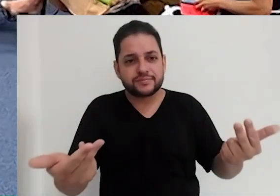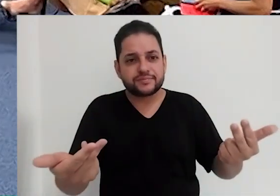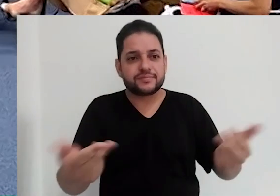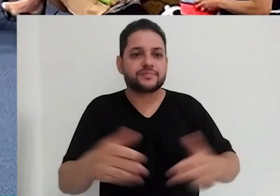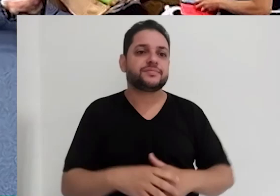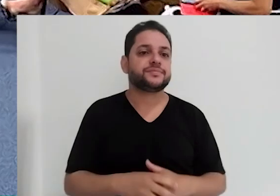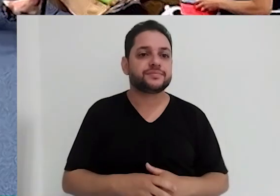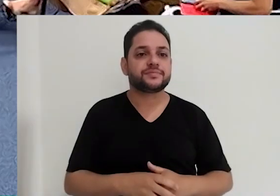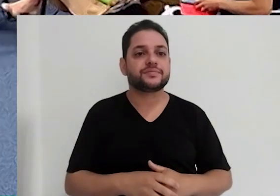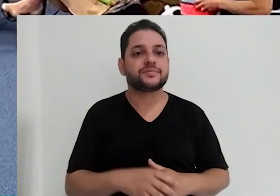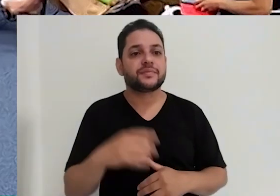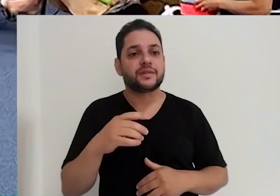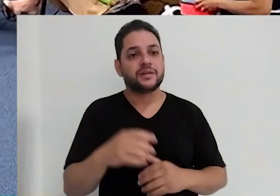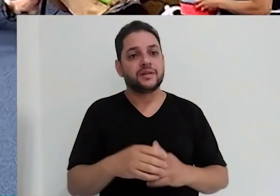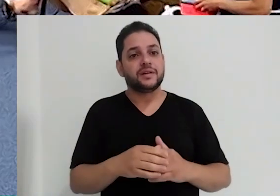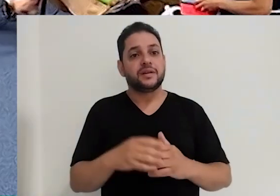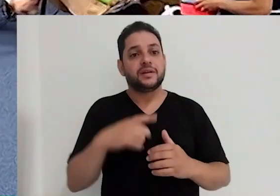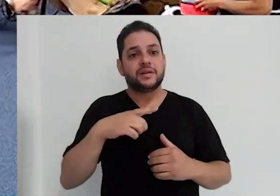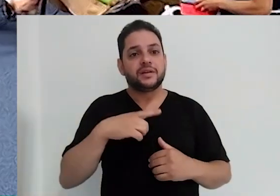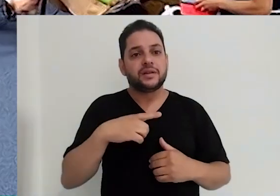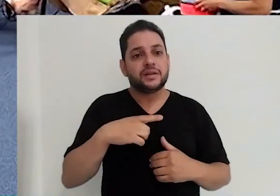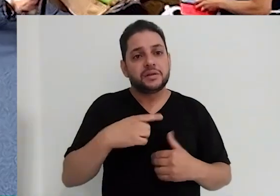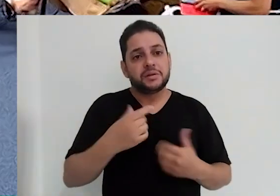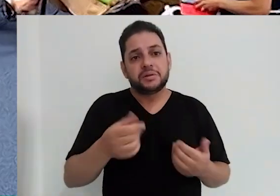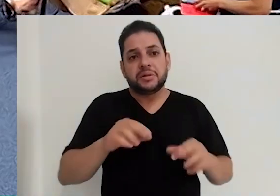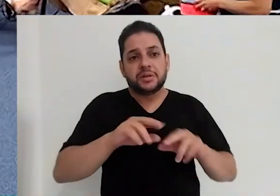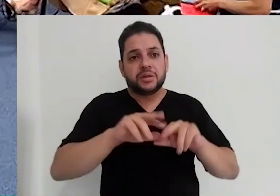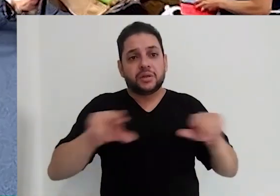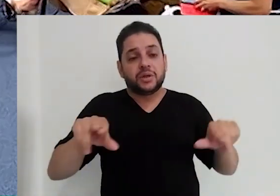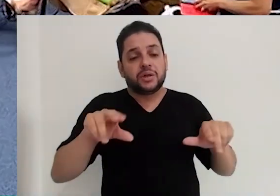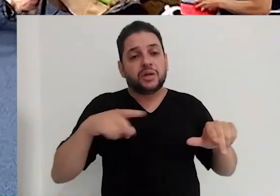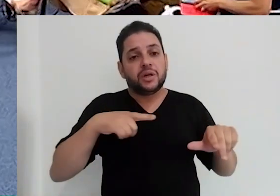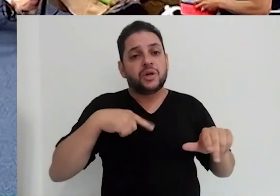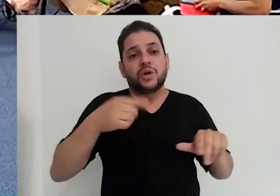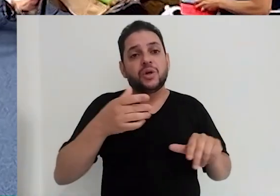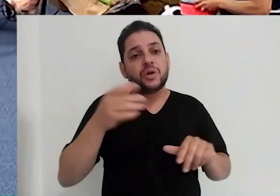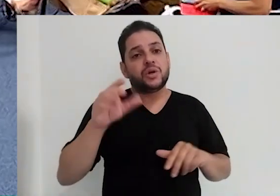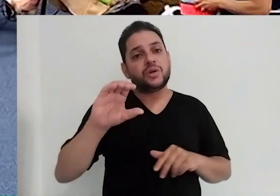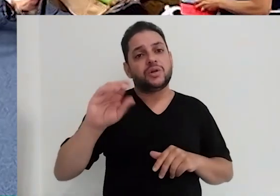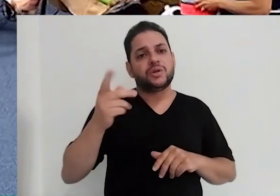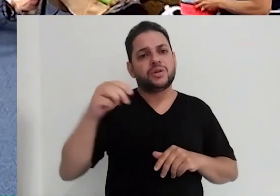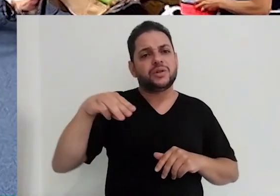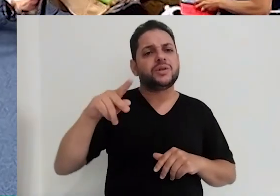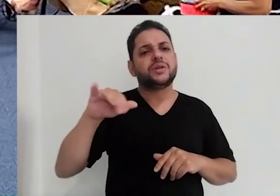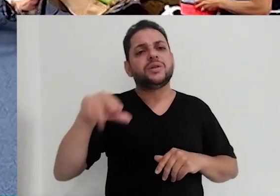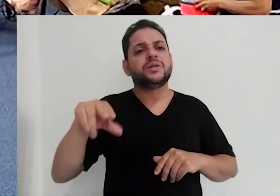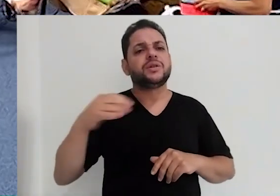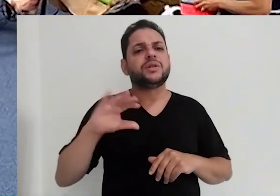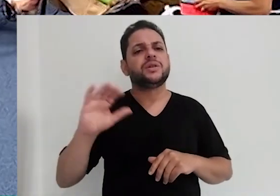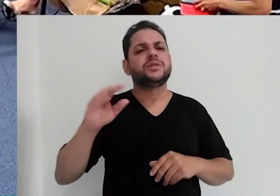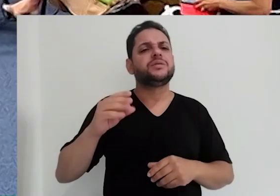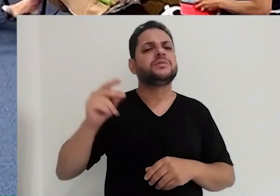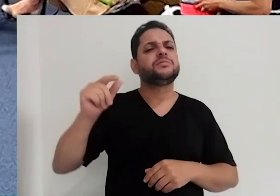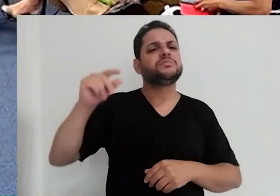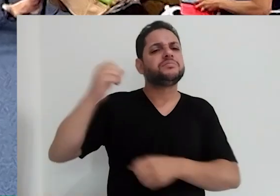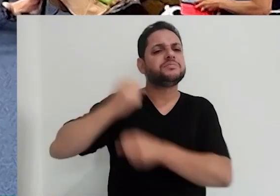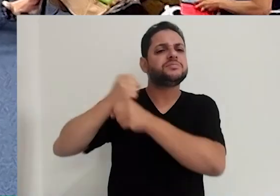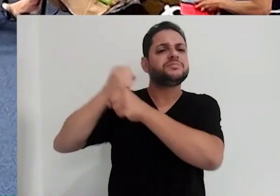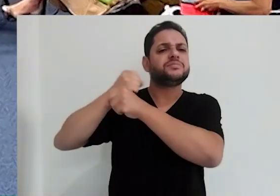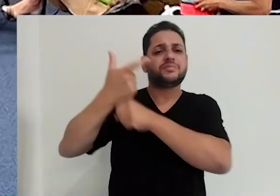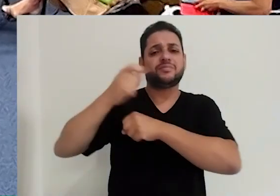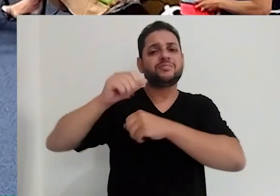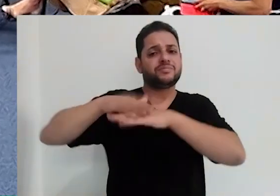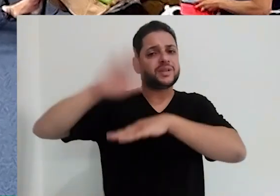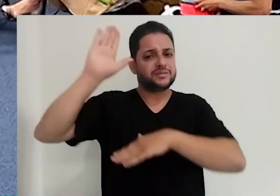até acho que a única pessoa que tá até hoje Quantos anos tem quantos anos isso tem mais de 20 anos tem tem mais de 20 anos